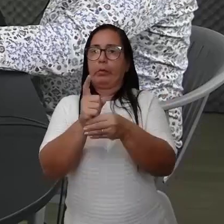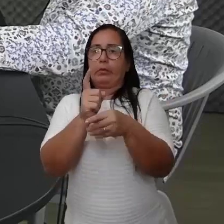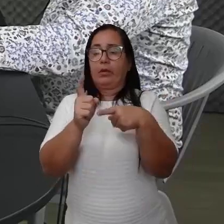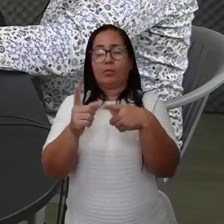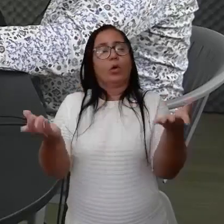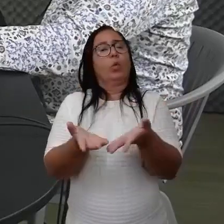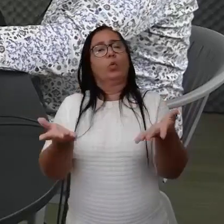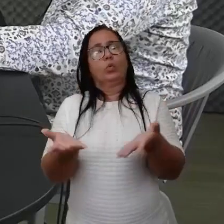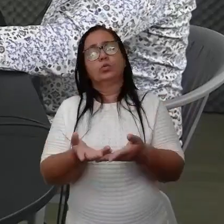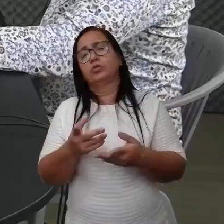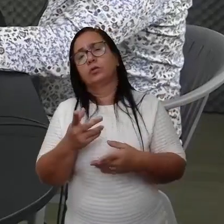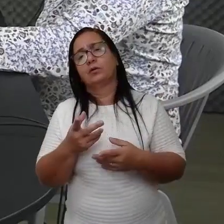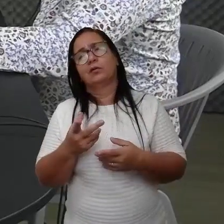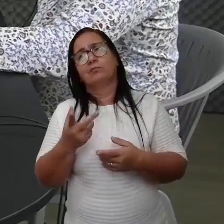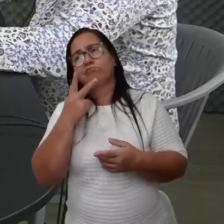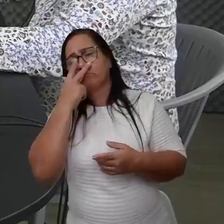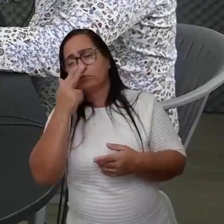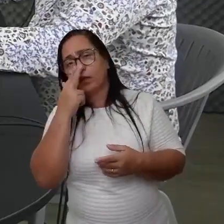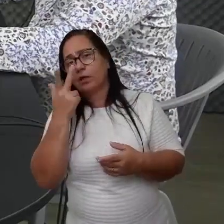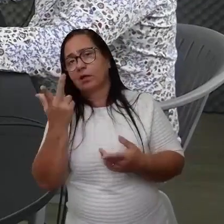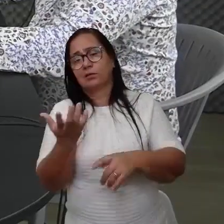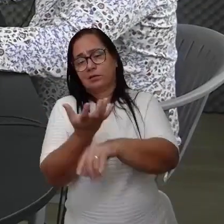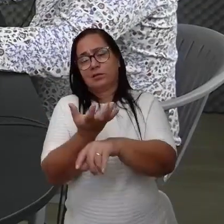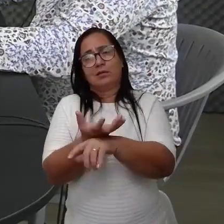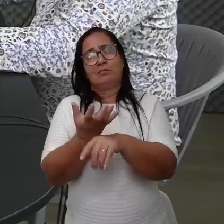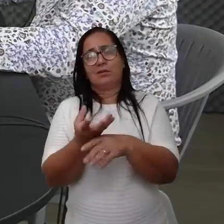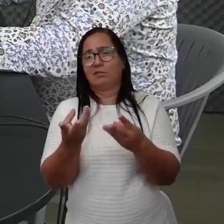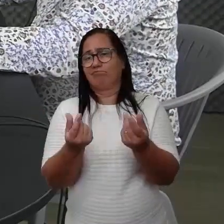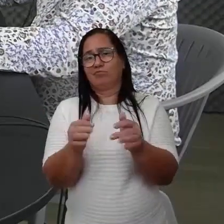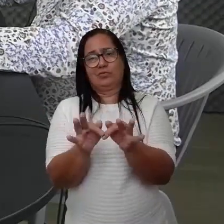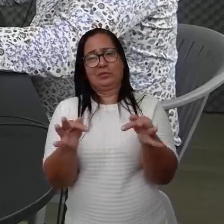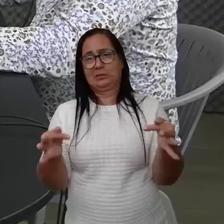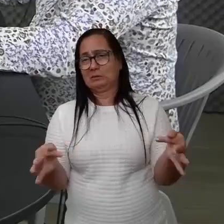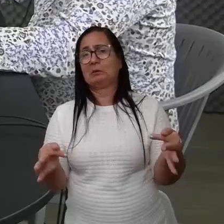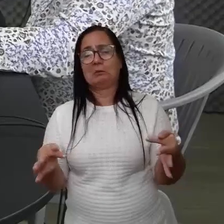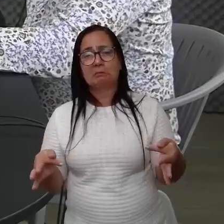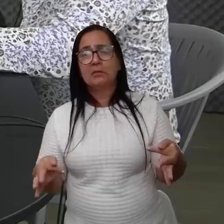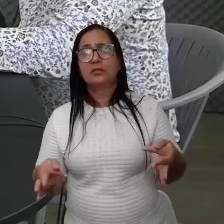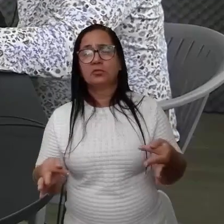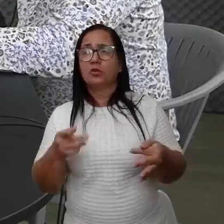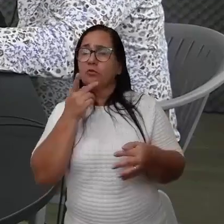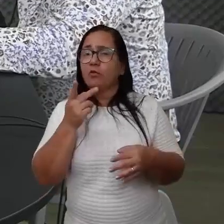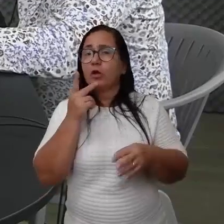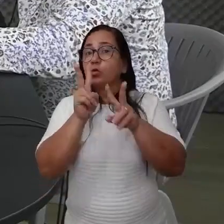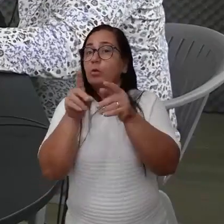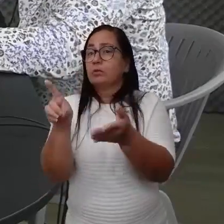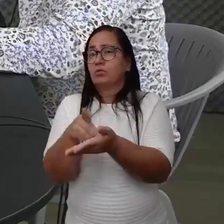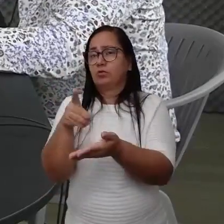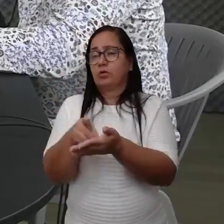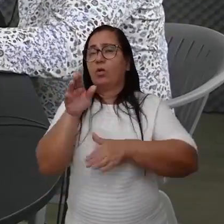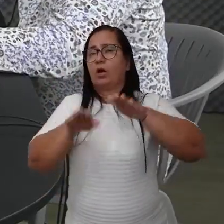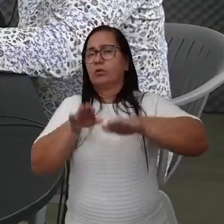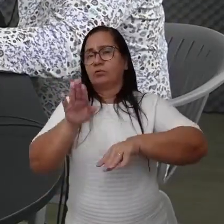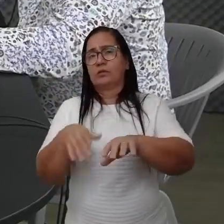hoje são matérias muito rasas. Pelo menos eu falo no que diz respeito ao digital. Às vezes são